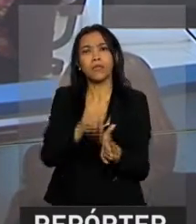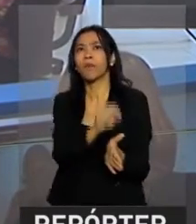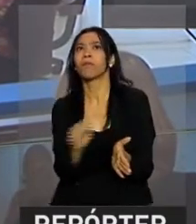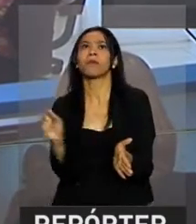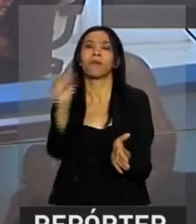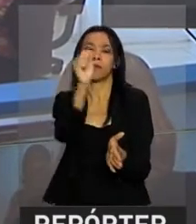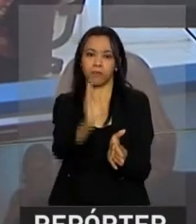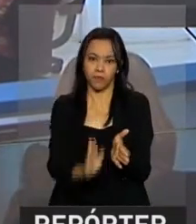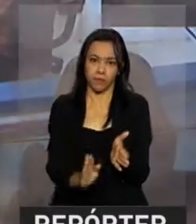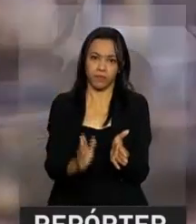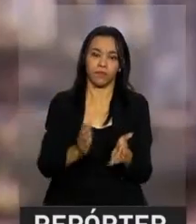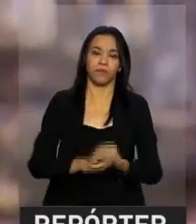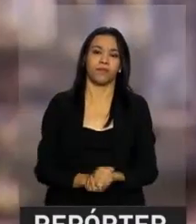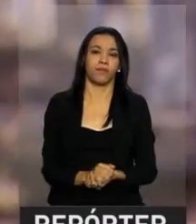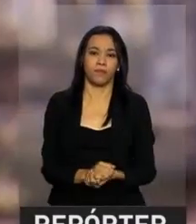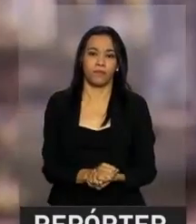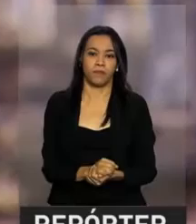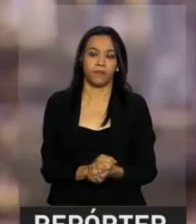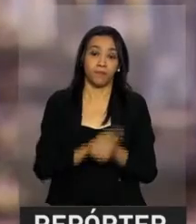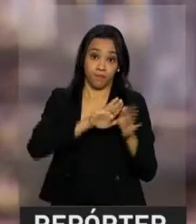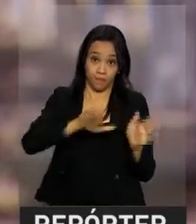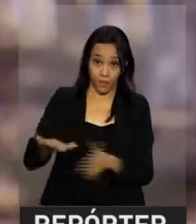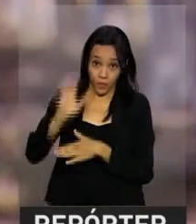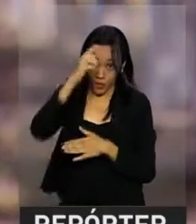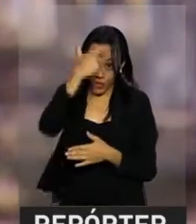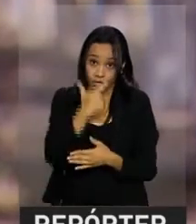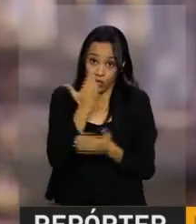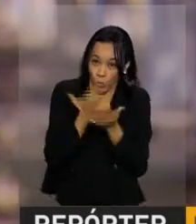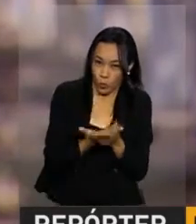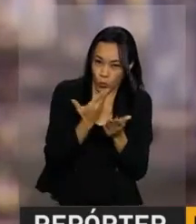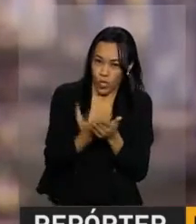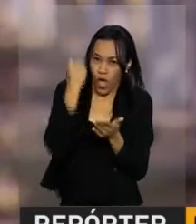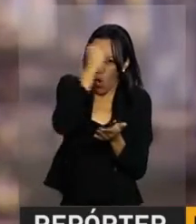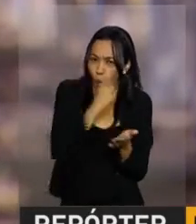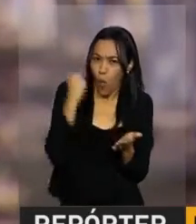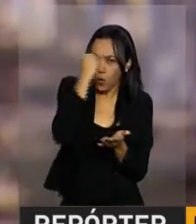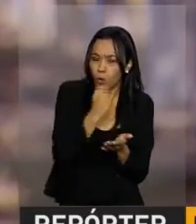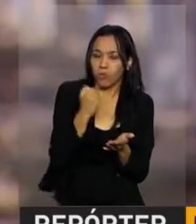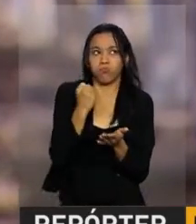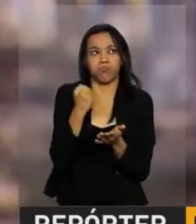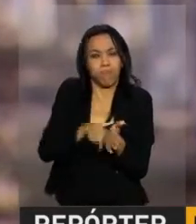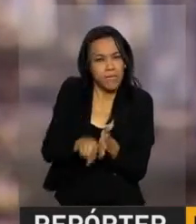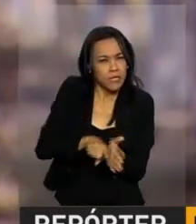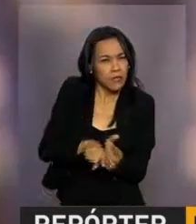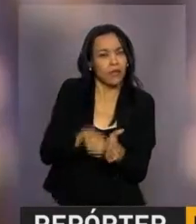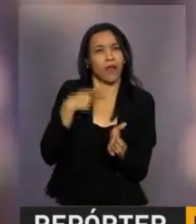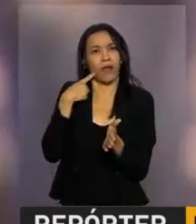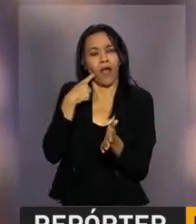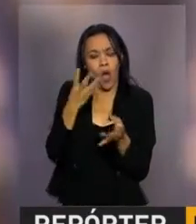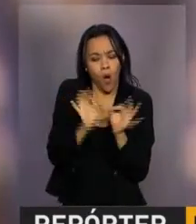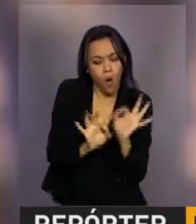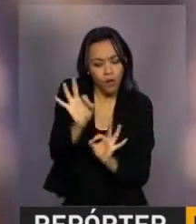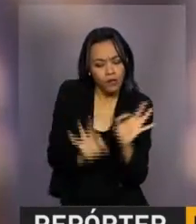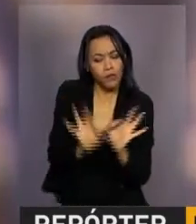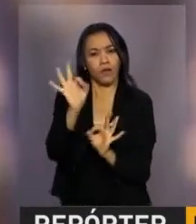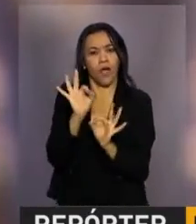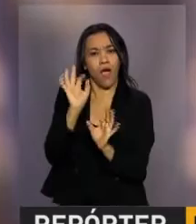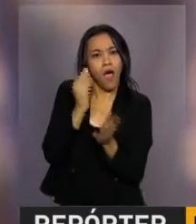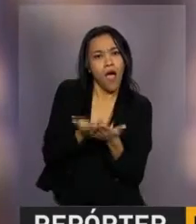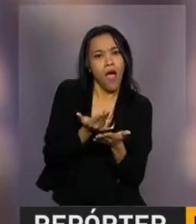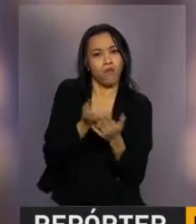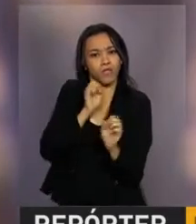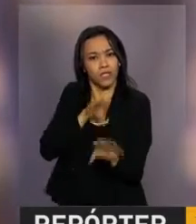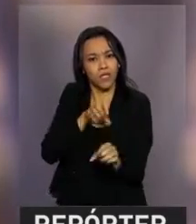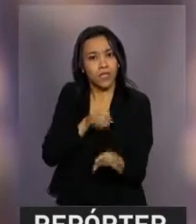o país estudar pelo menos oito horas por dia fazer pesquisas planejar e dar aulas escrever